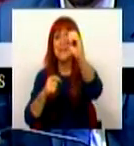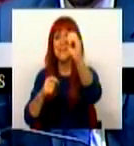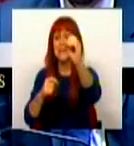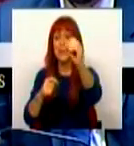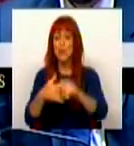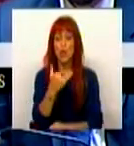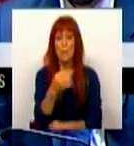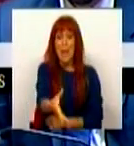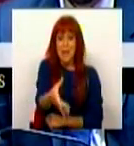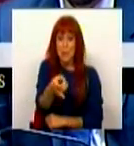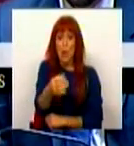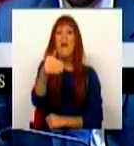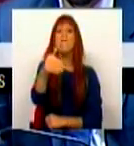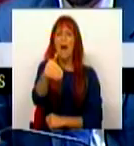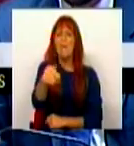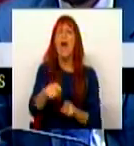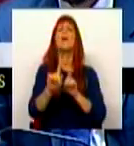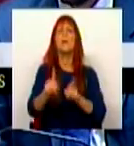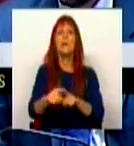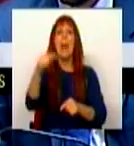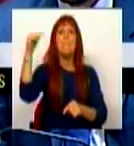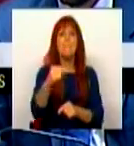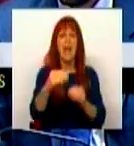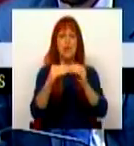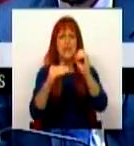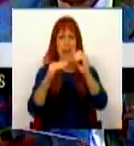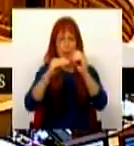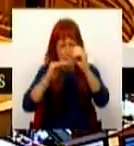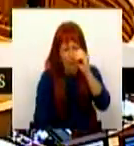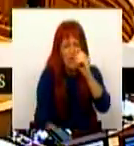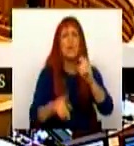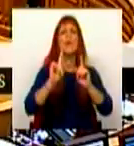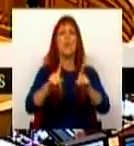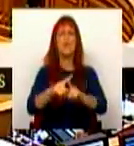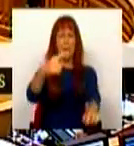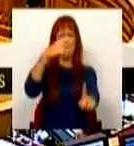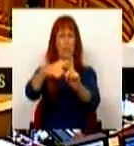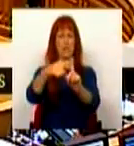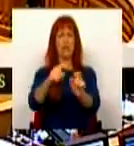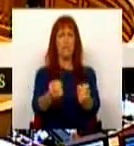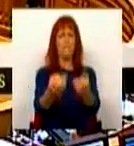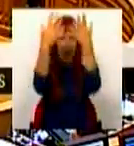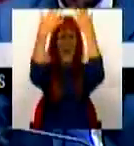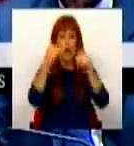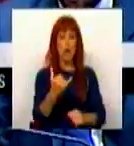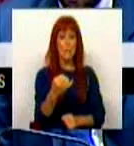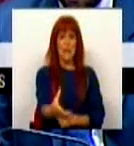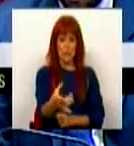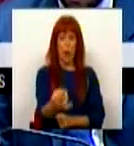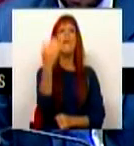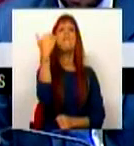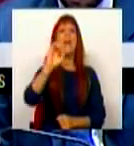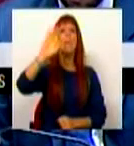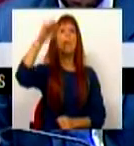em 2019 vai mesmo ser menos do que zero. Vai ser positivo. 2019 é